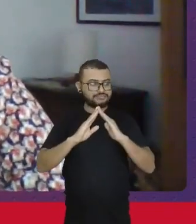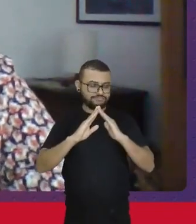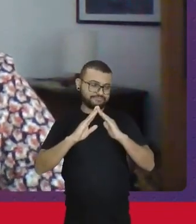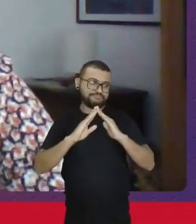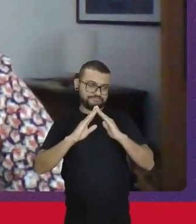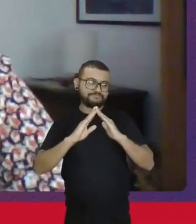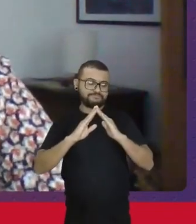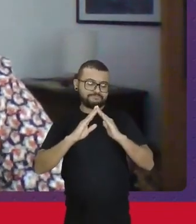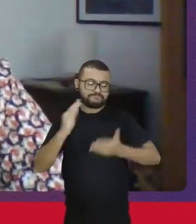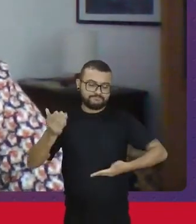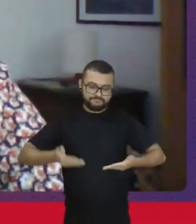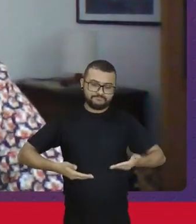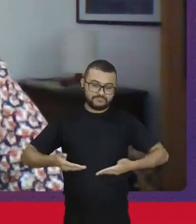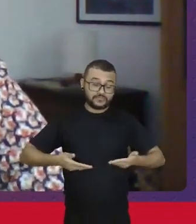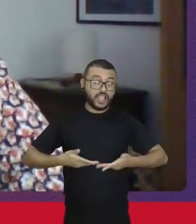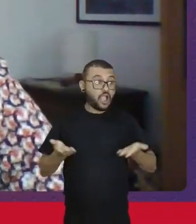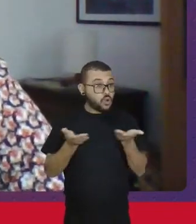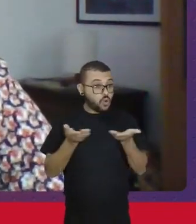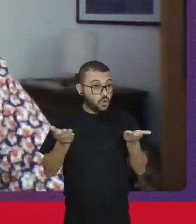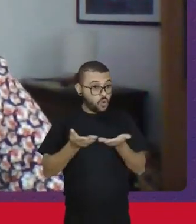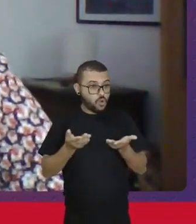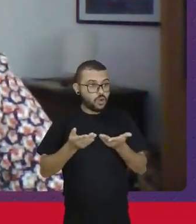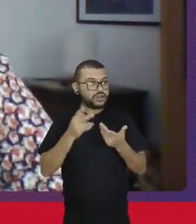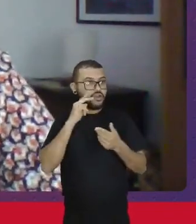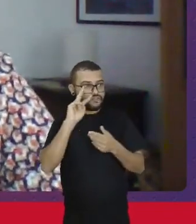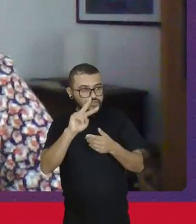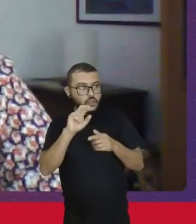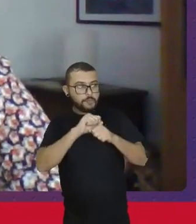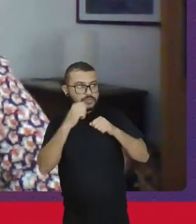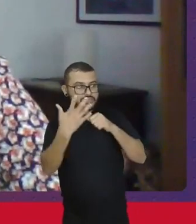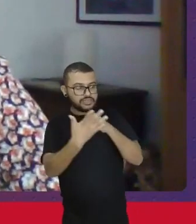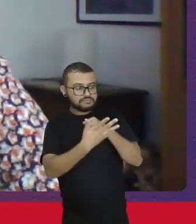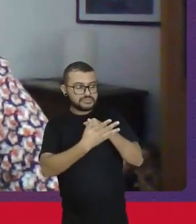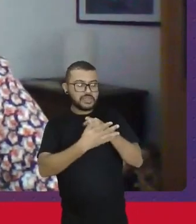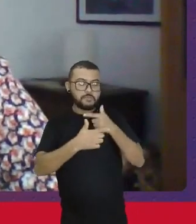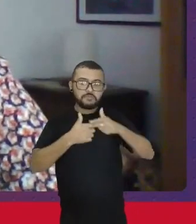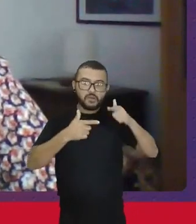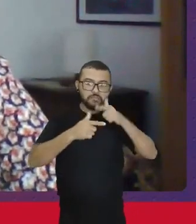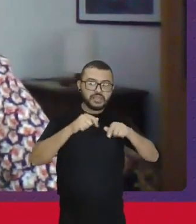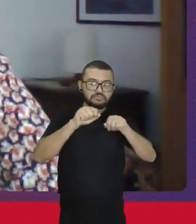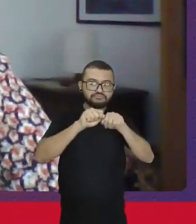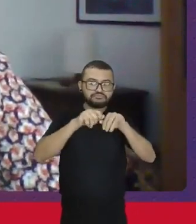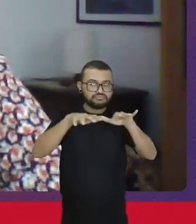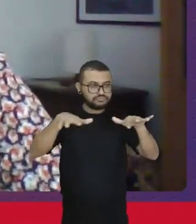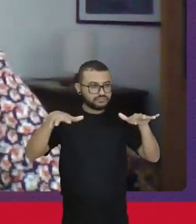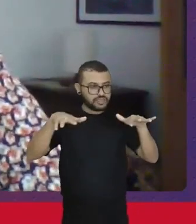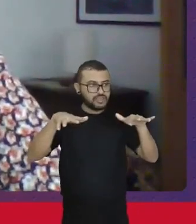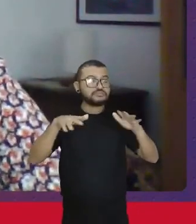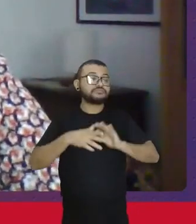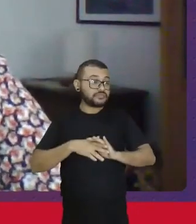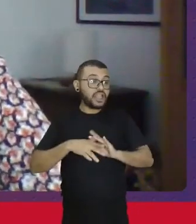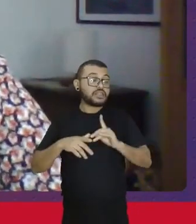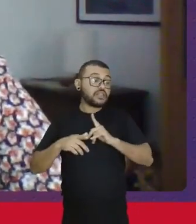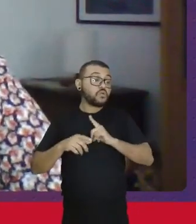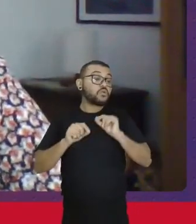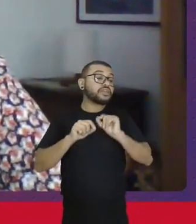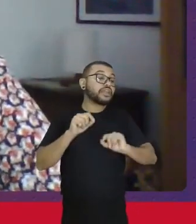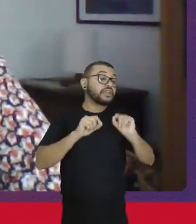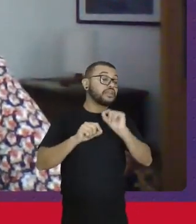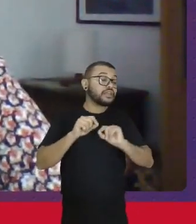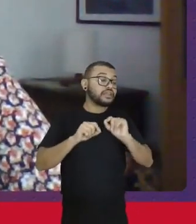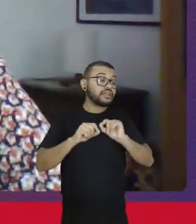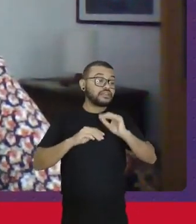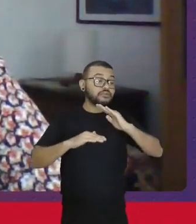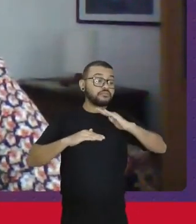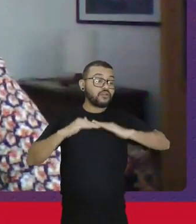né? Agora mesmo com a pandemia, com a crise, né, da Covid-19, essa dimensão do trabalho